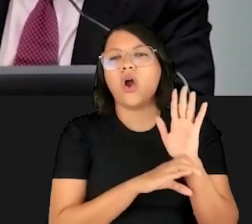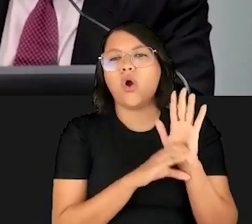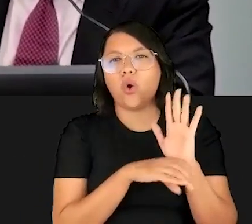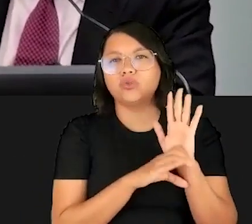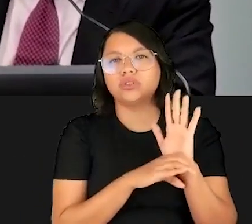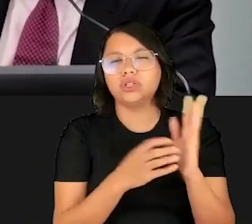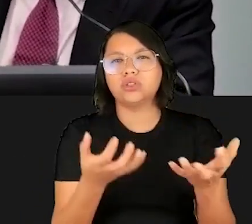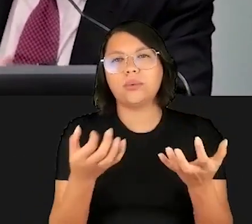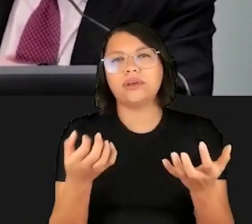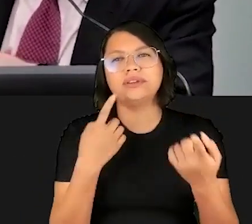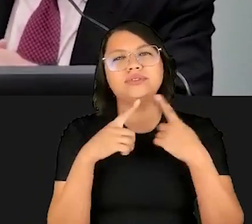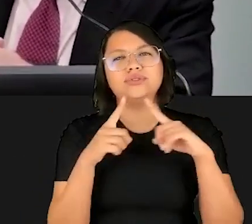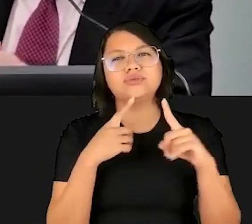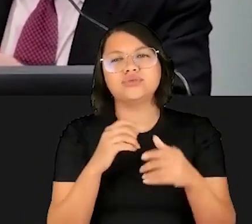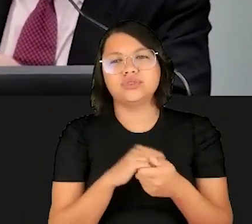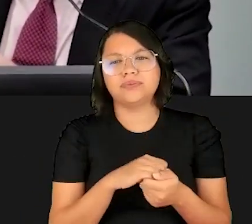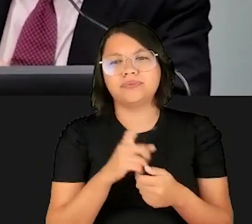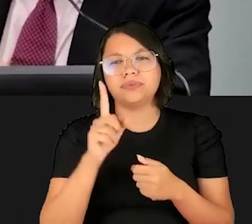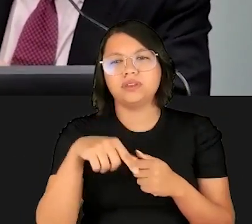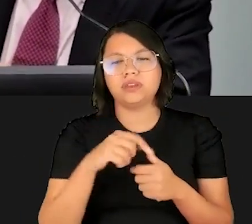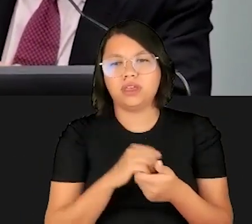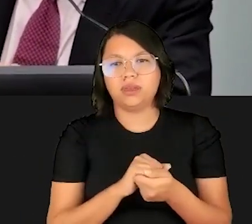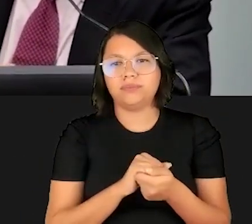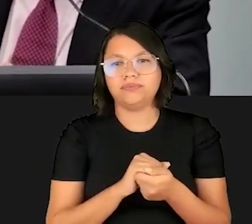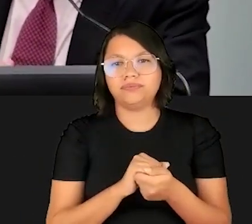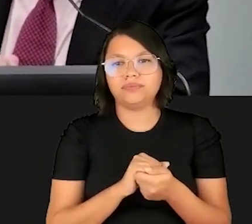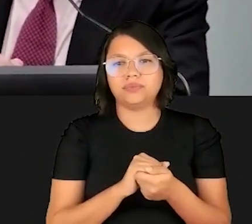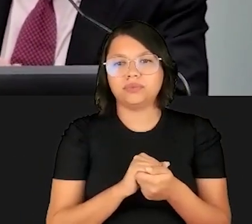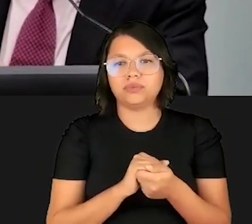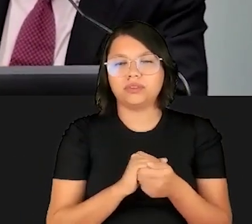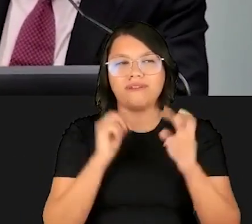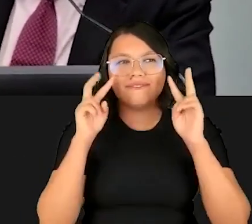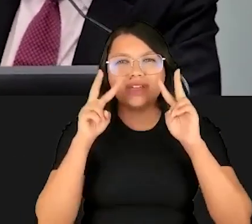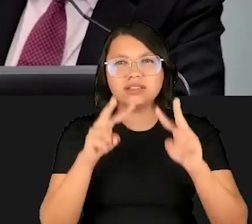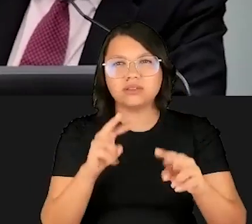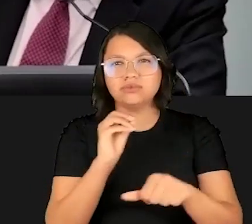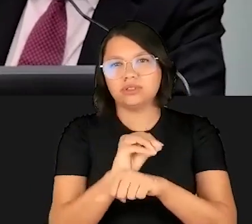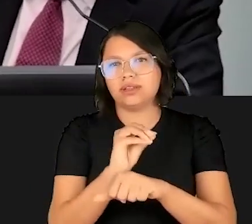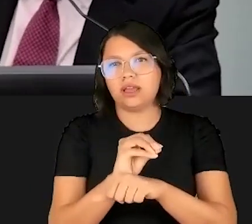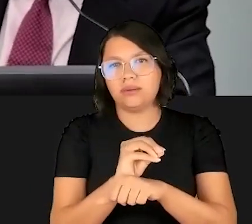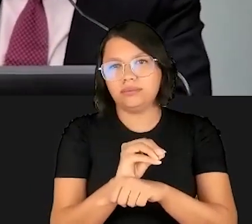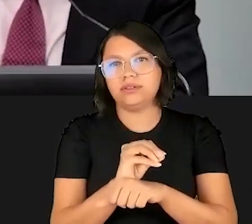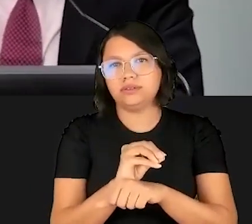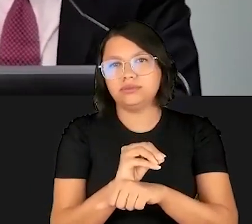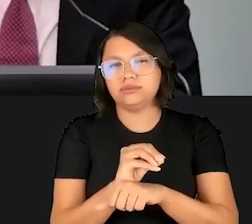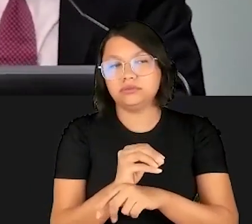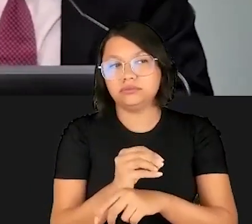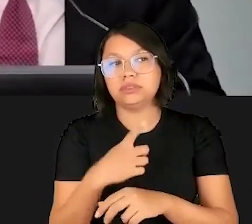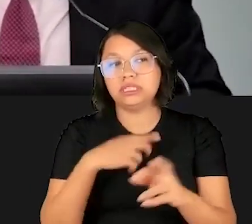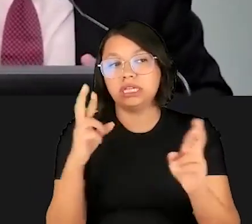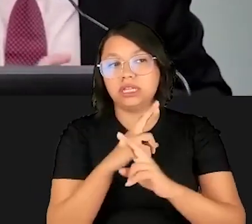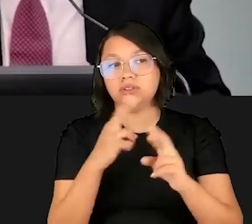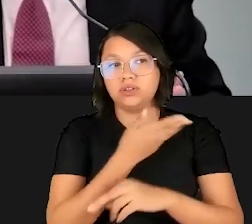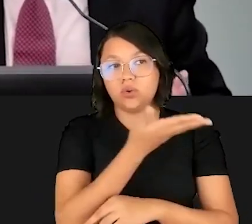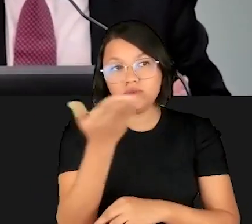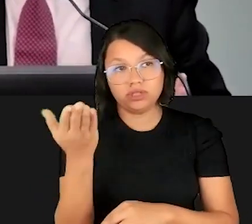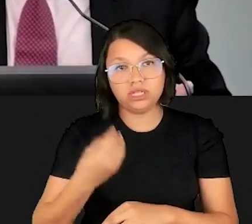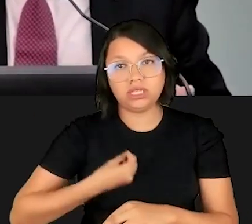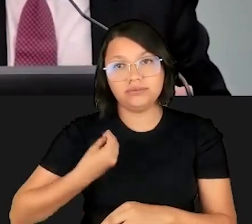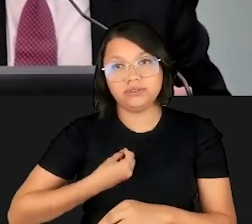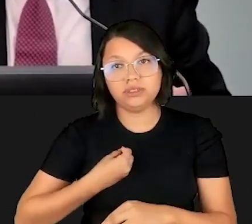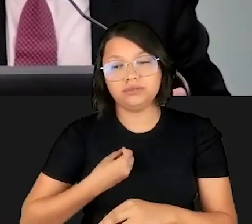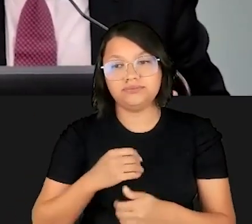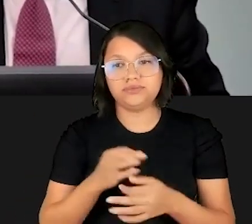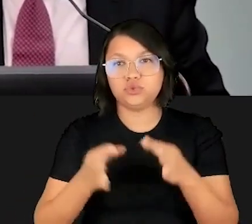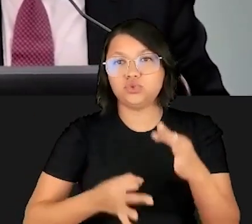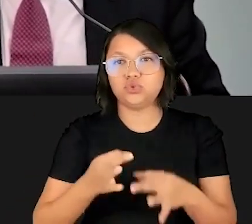discutir rapidamente, que é a obstinação terapêutica. Isso tem muito a ver com o dia a dia dos magistrados também, né? A